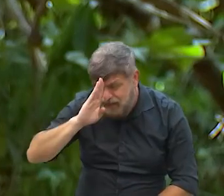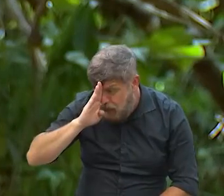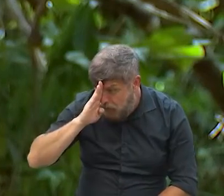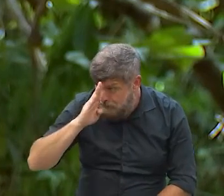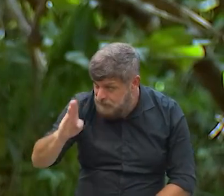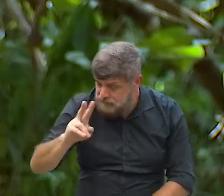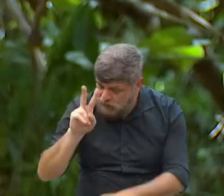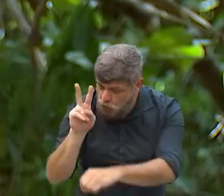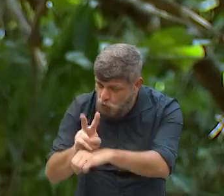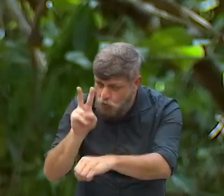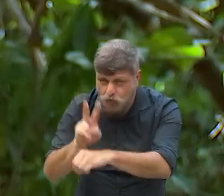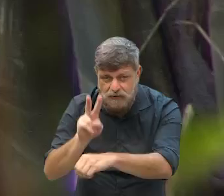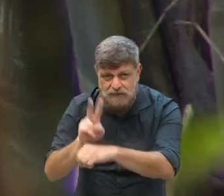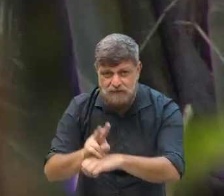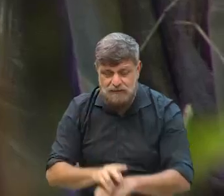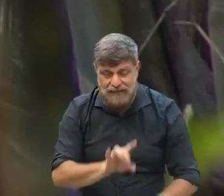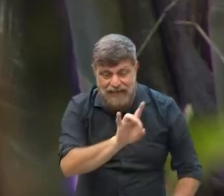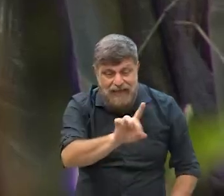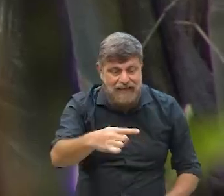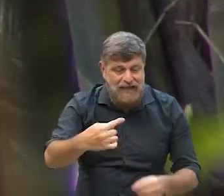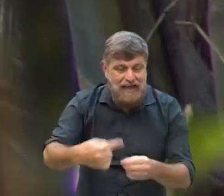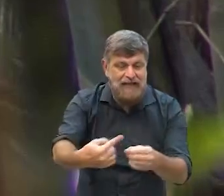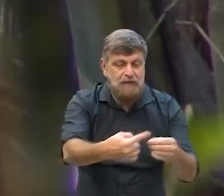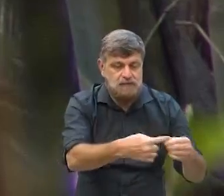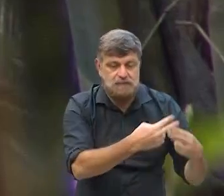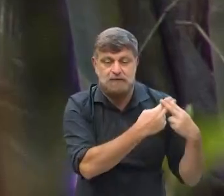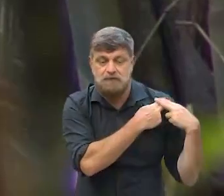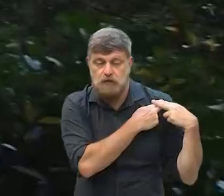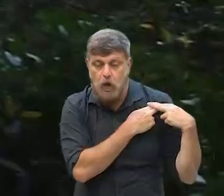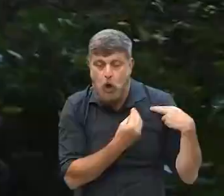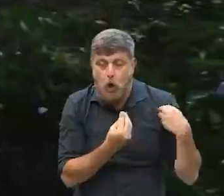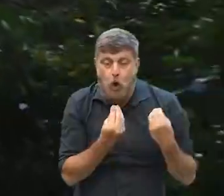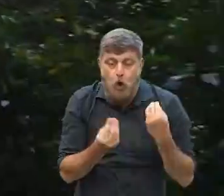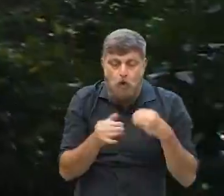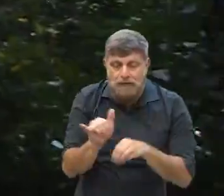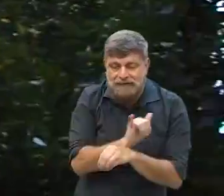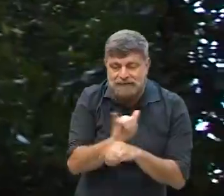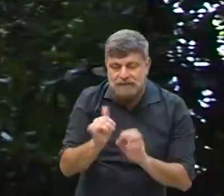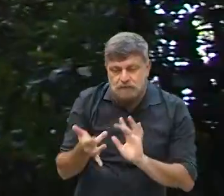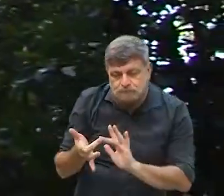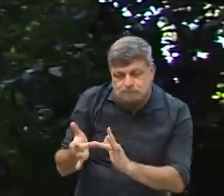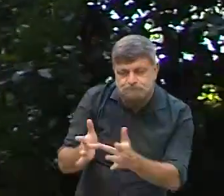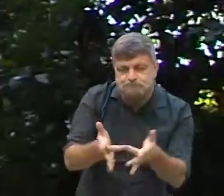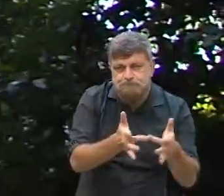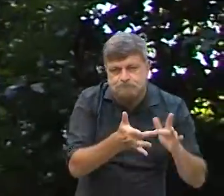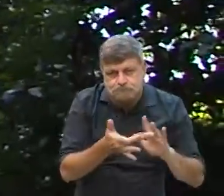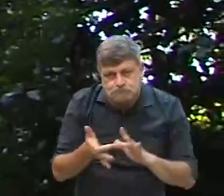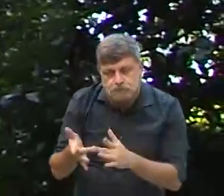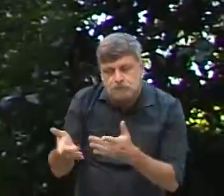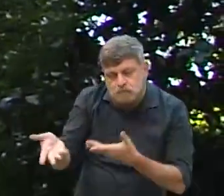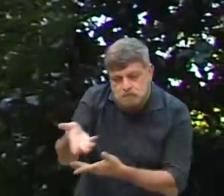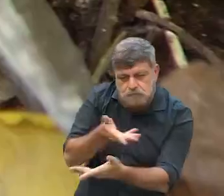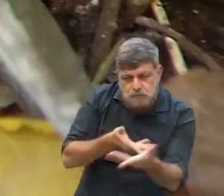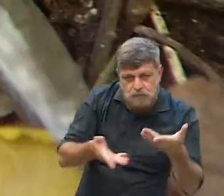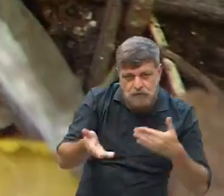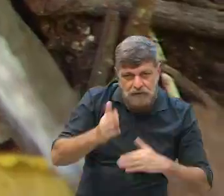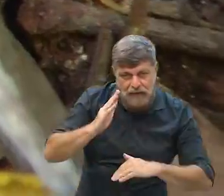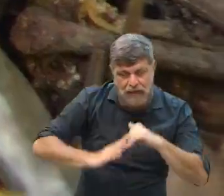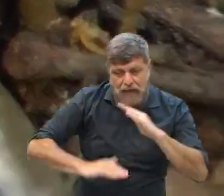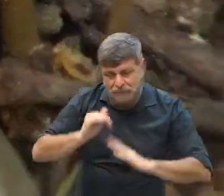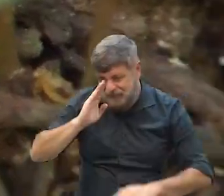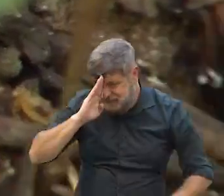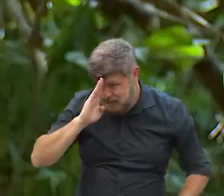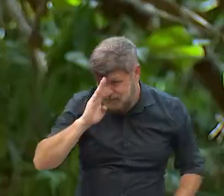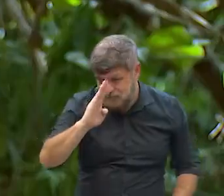de cada um desses municípios e qual era o melhor caminho de conexão entre essas áreas e quais são as ações prioritárias que